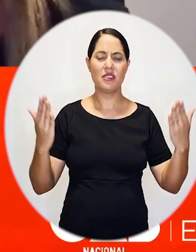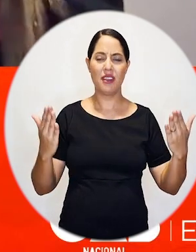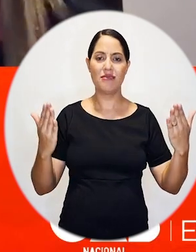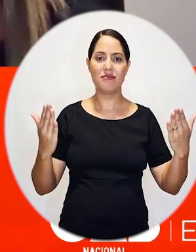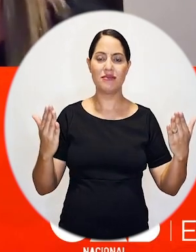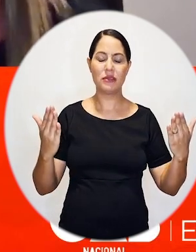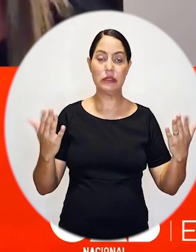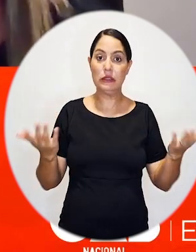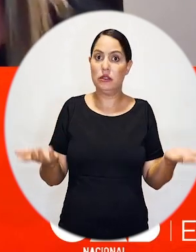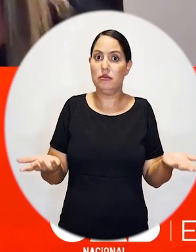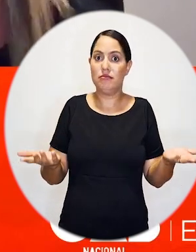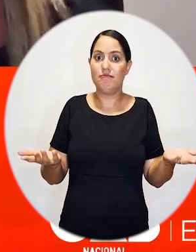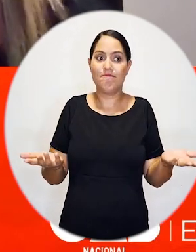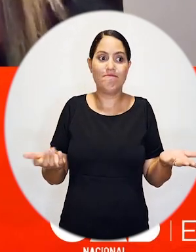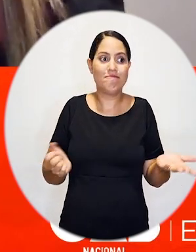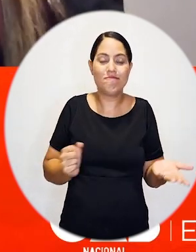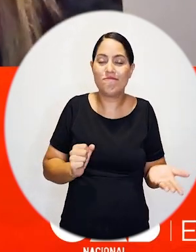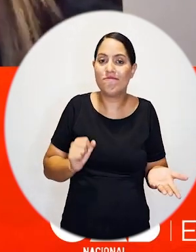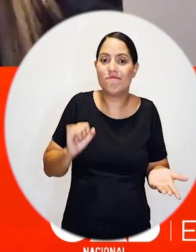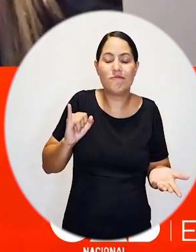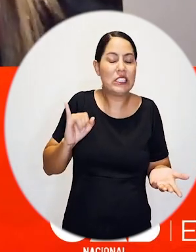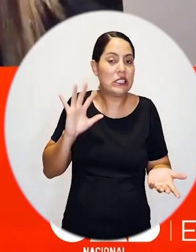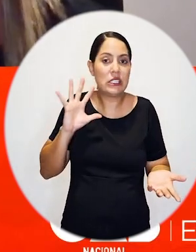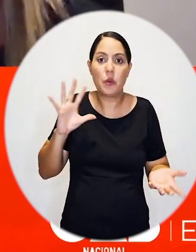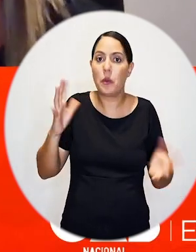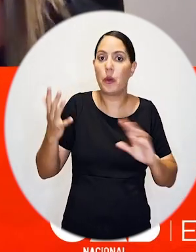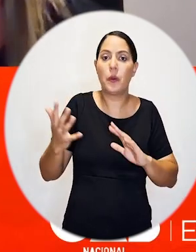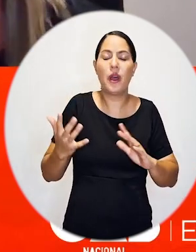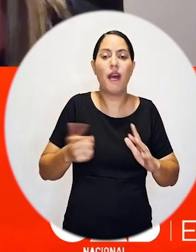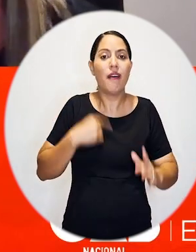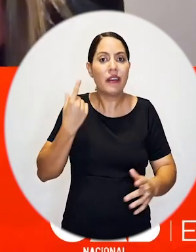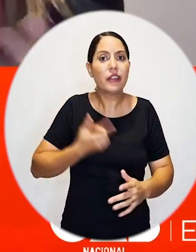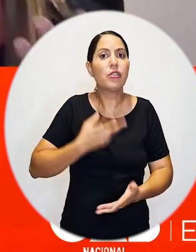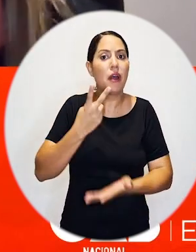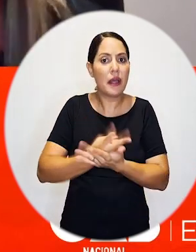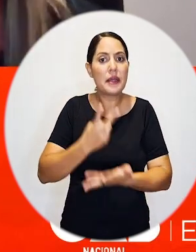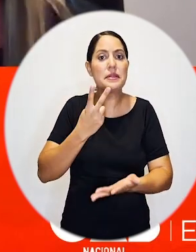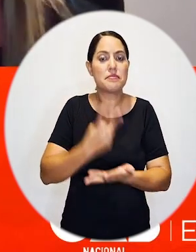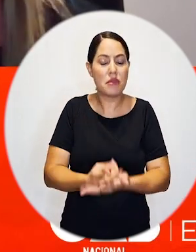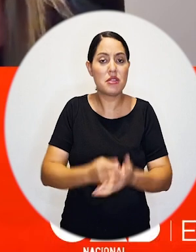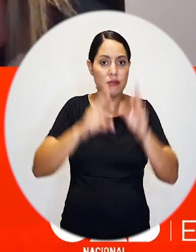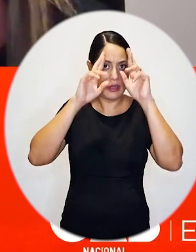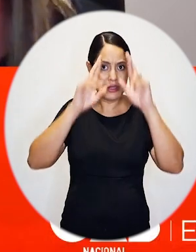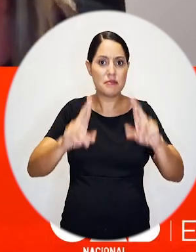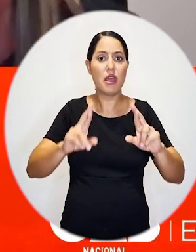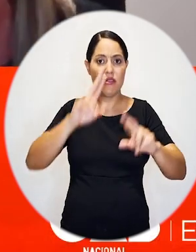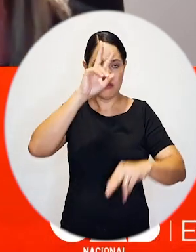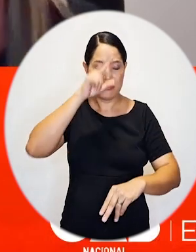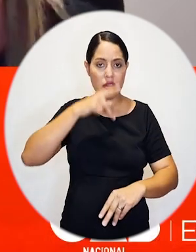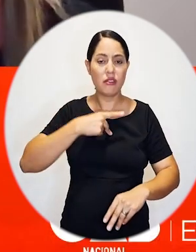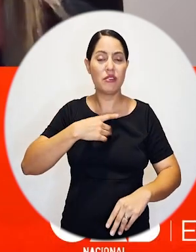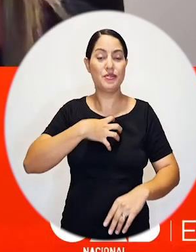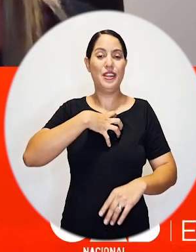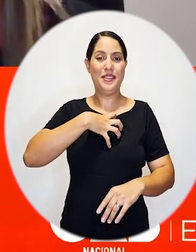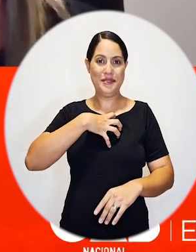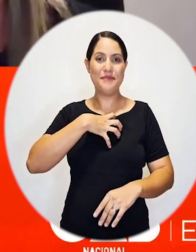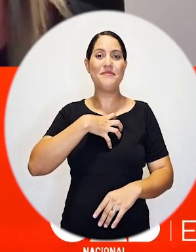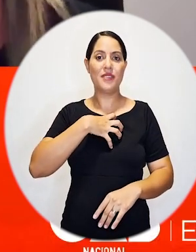se apresentar? Quando isso não acontece, ou seja, quando a gente é mais genuíno, a gente respeita mais